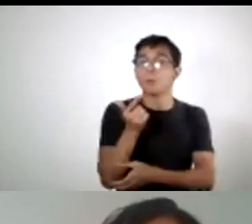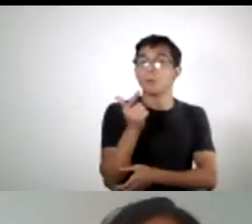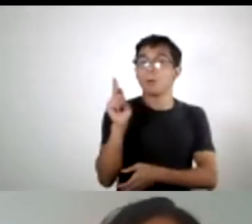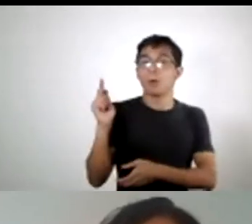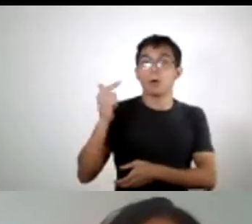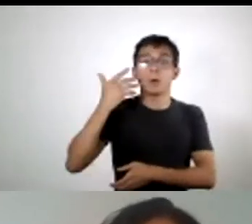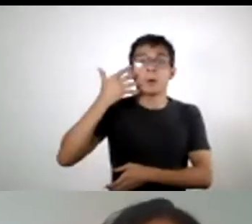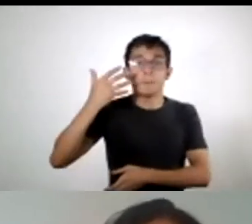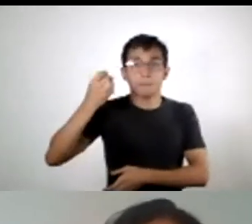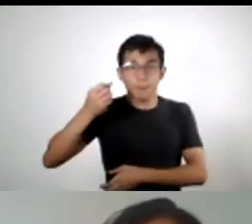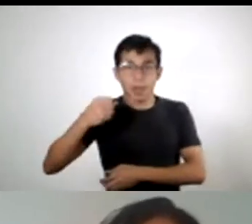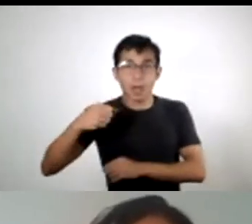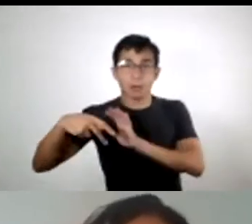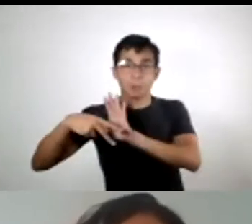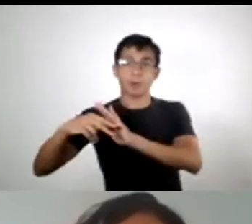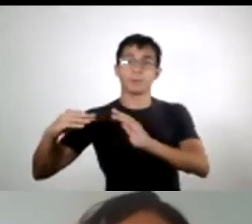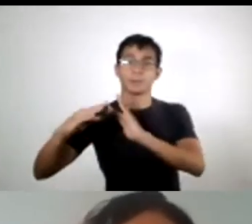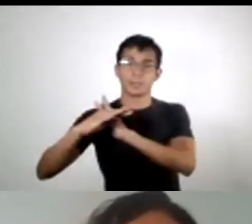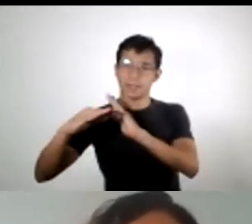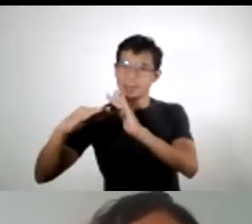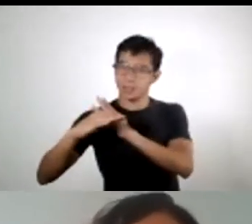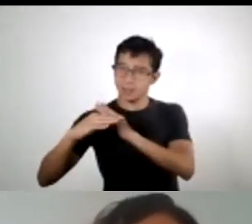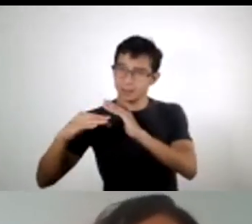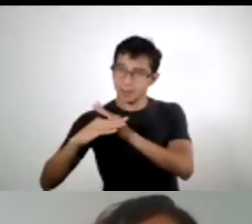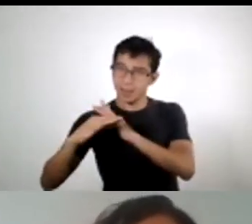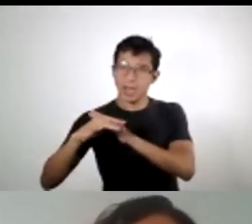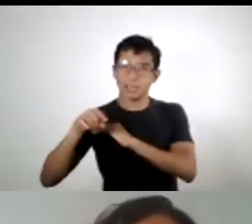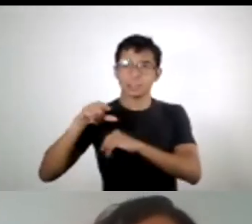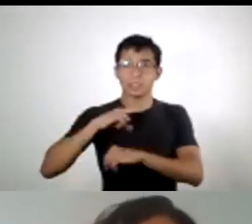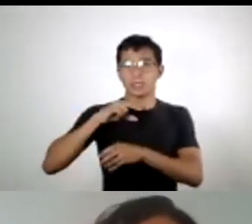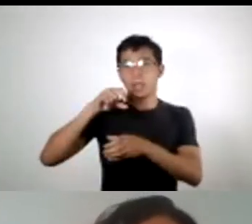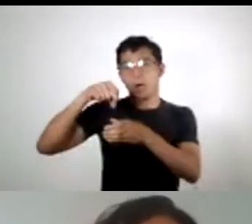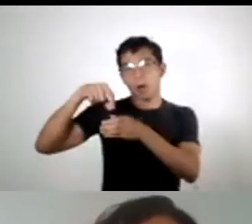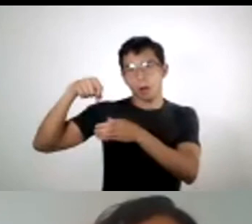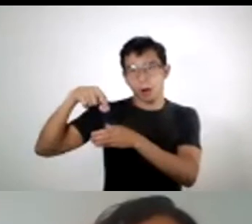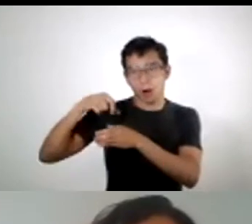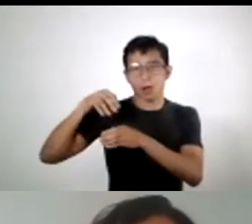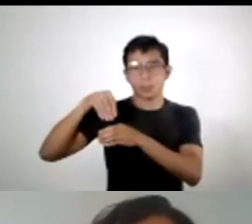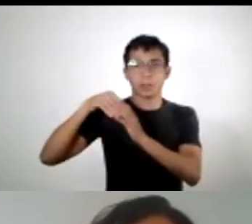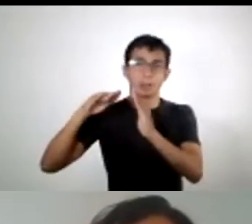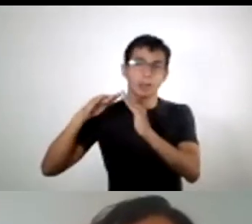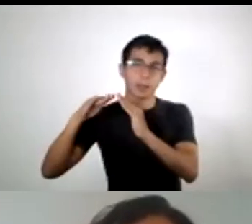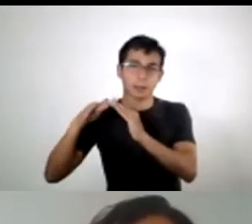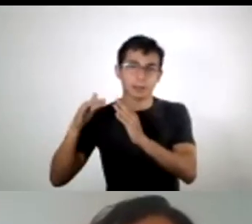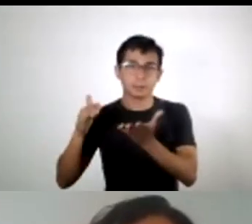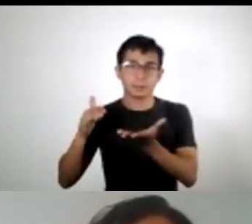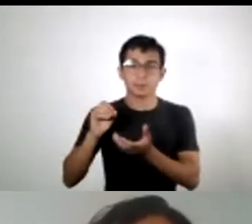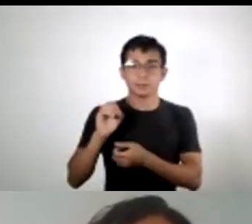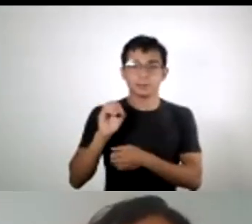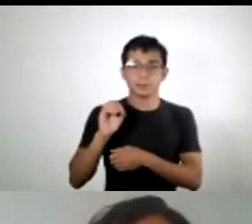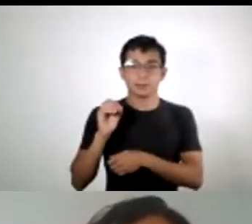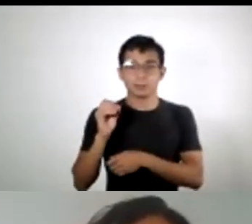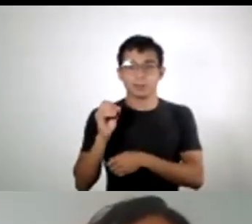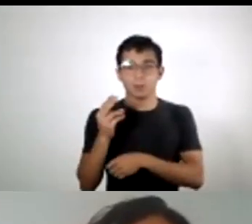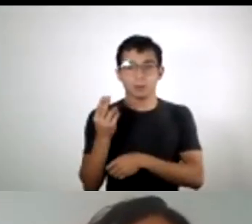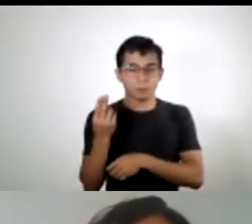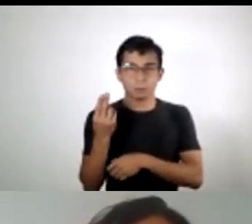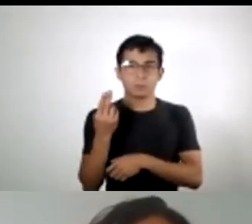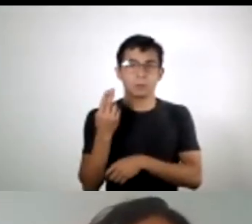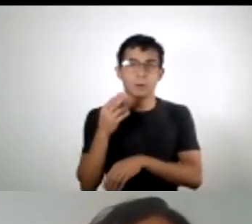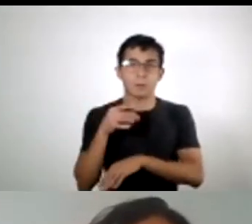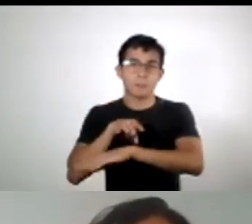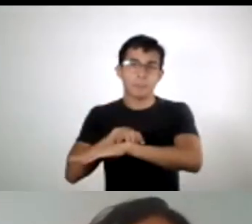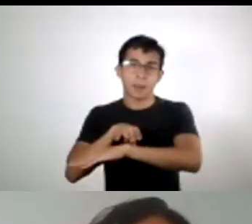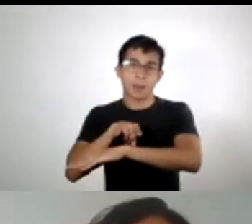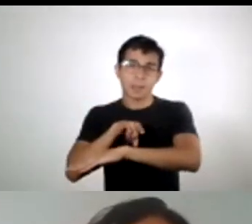brancas na cidade que hoje em dia fazem suas hortas dentro de casa, ou, enfim, tem banheiro seco